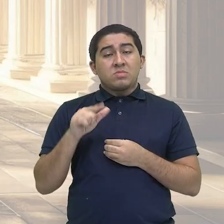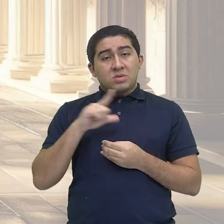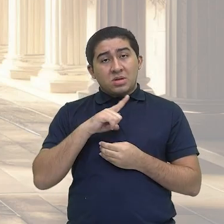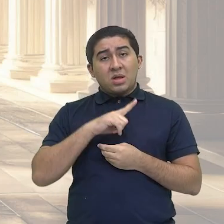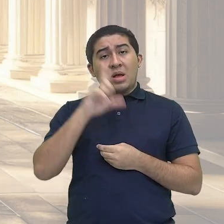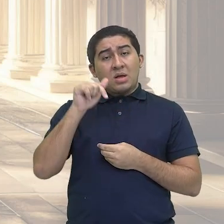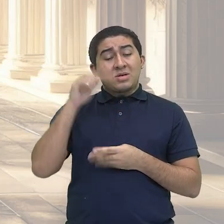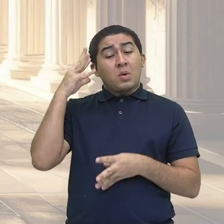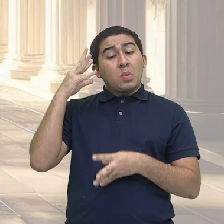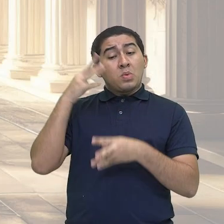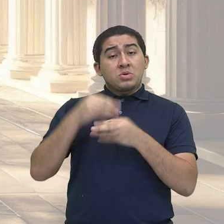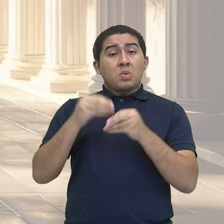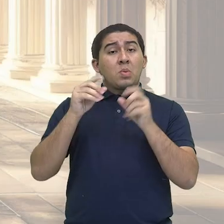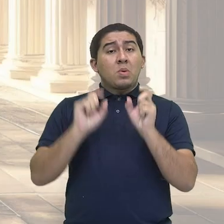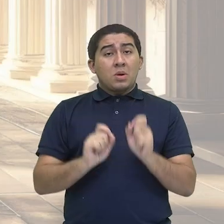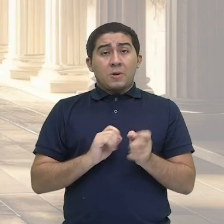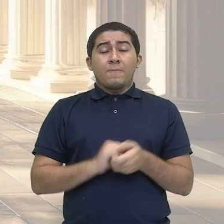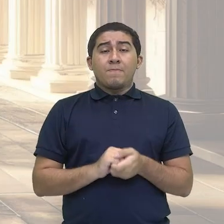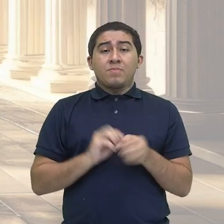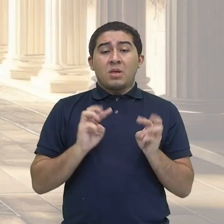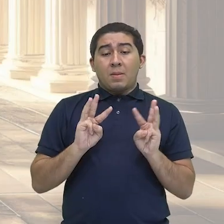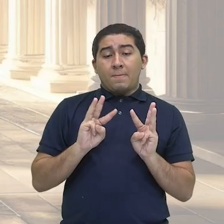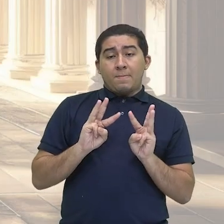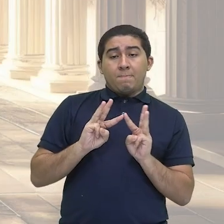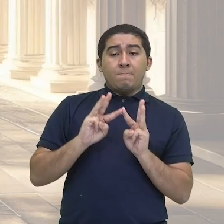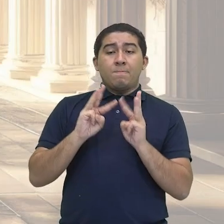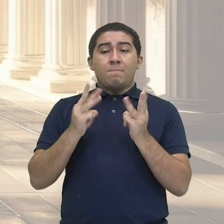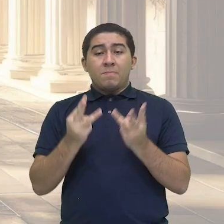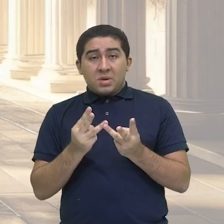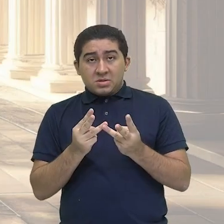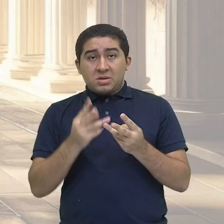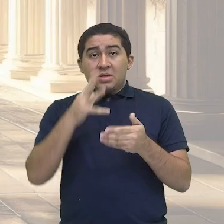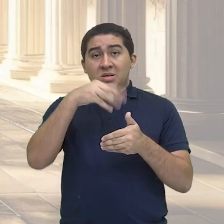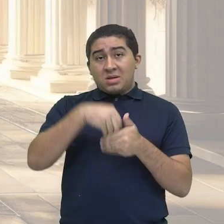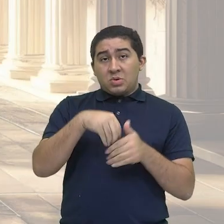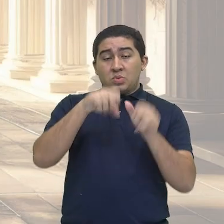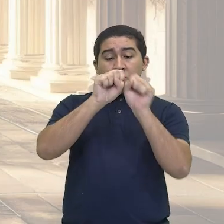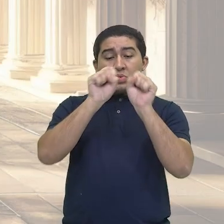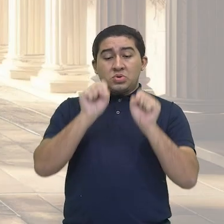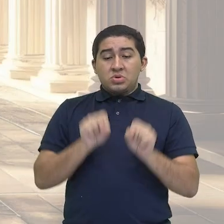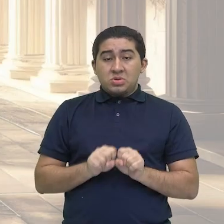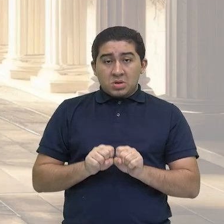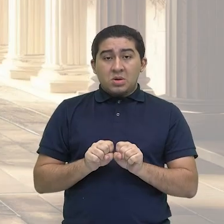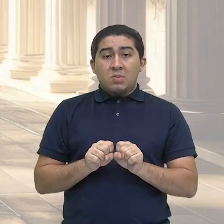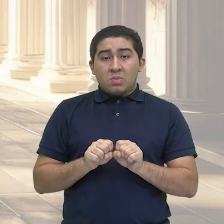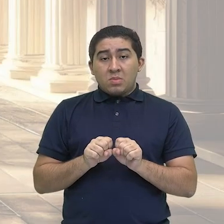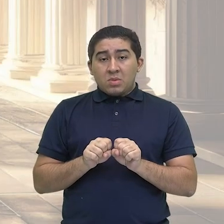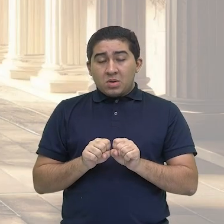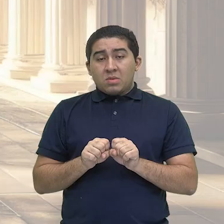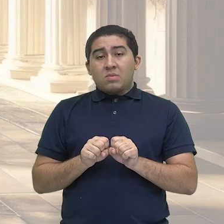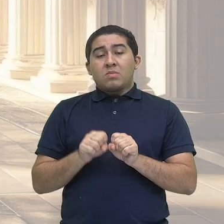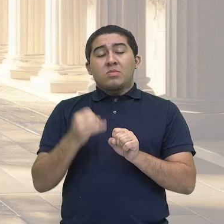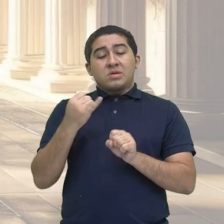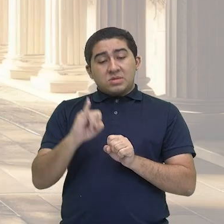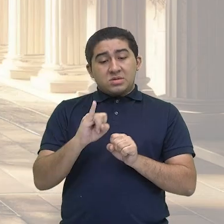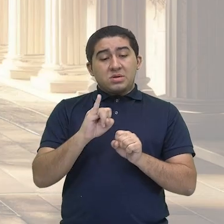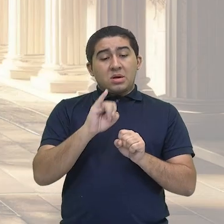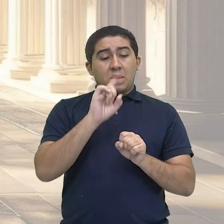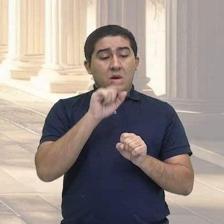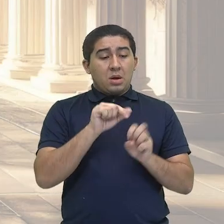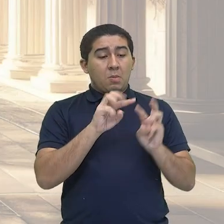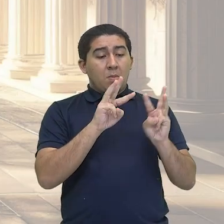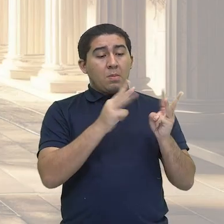conclusão de que a massa num sistema inicial, ao se